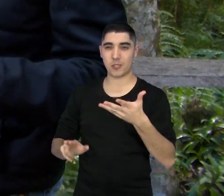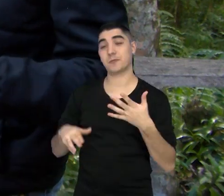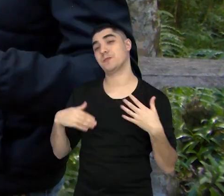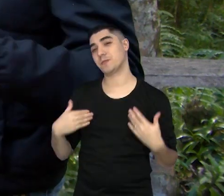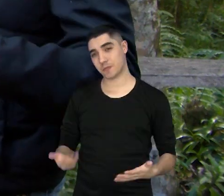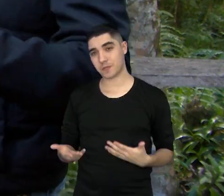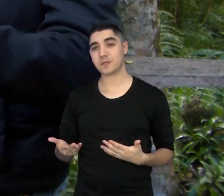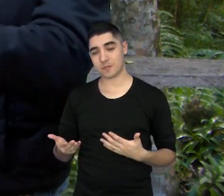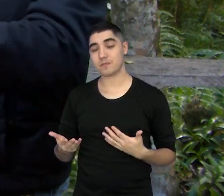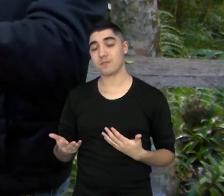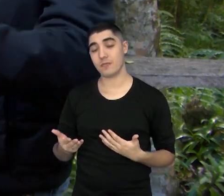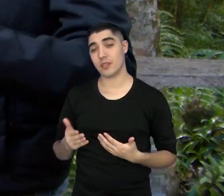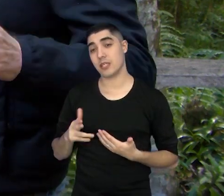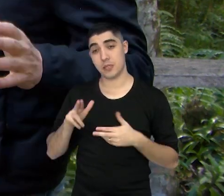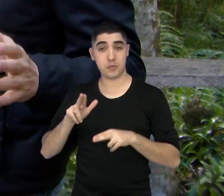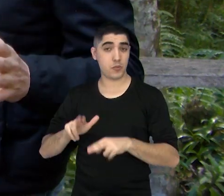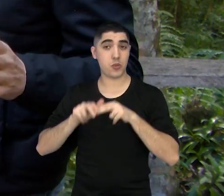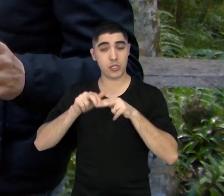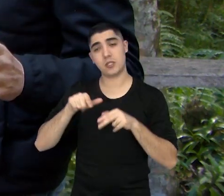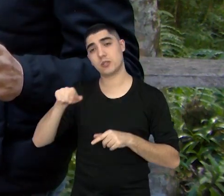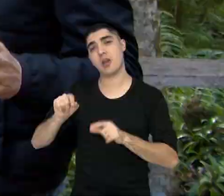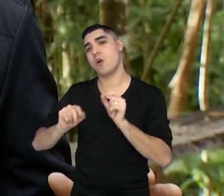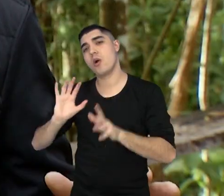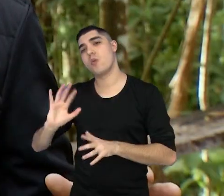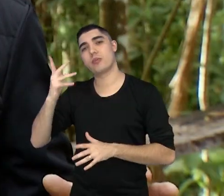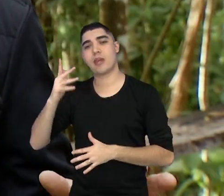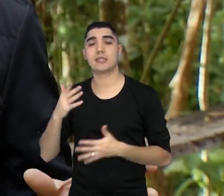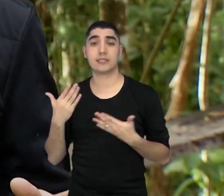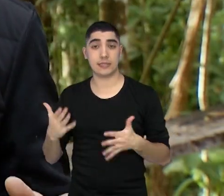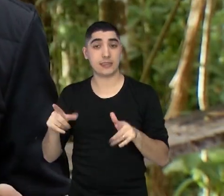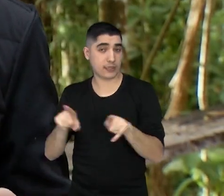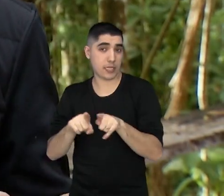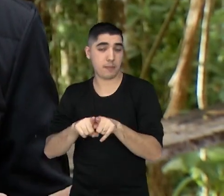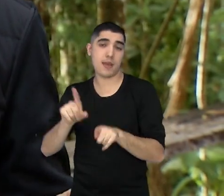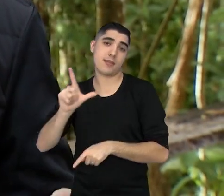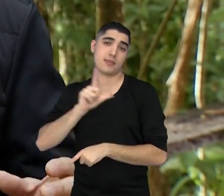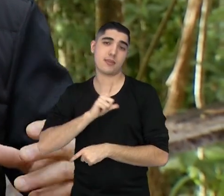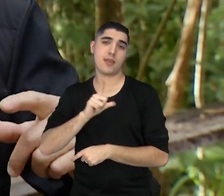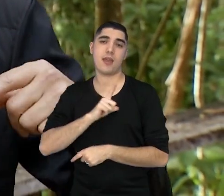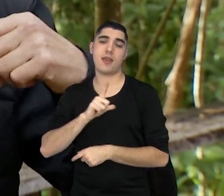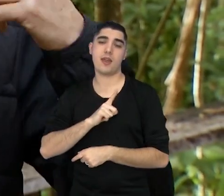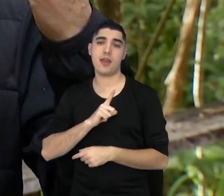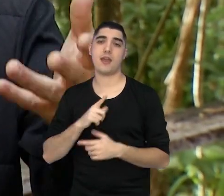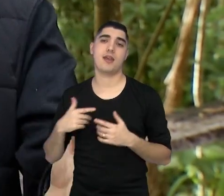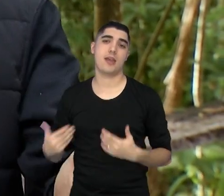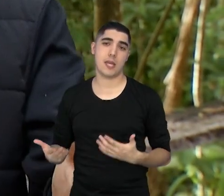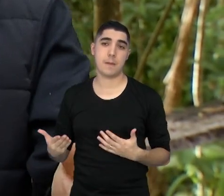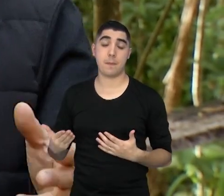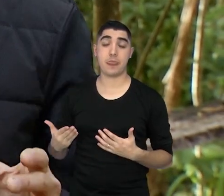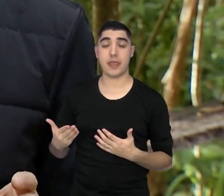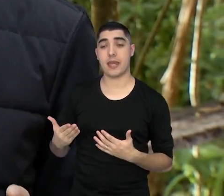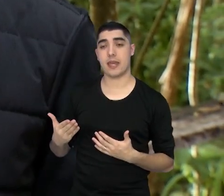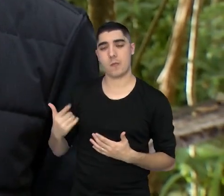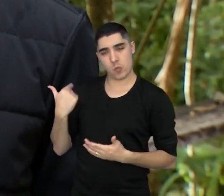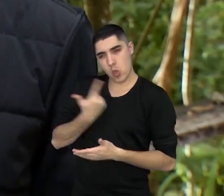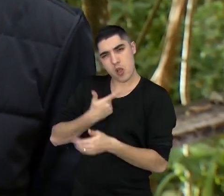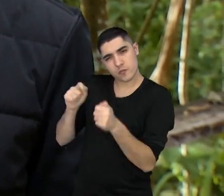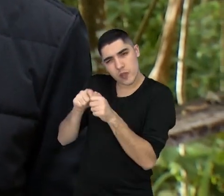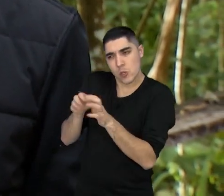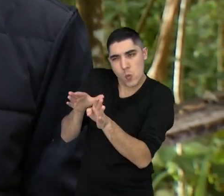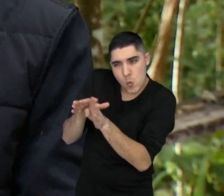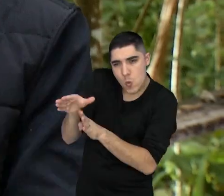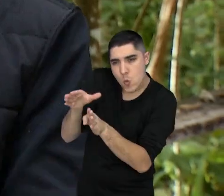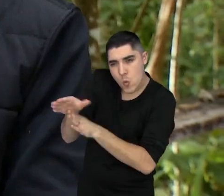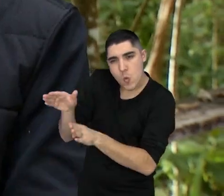acontece? Nós temos também toda uma orientação para quem quer empreender na zona